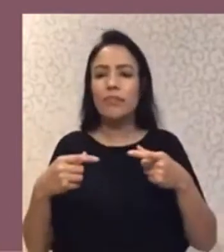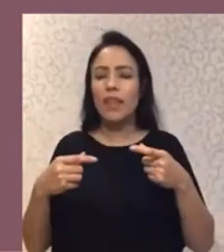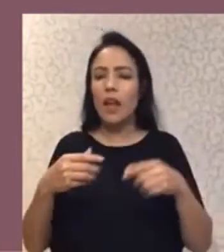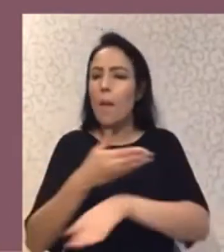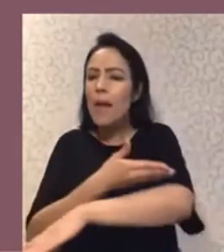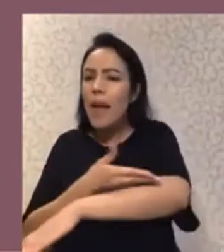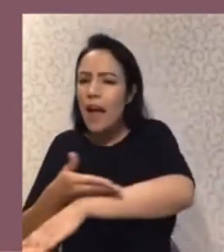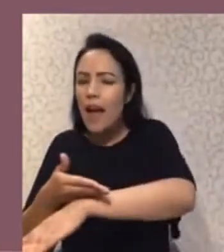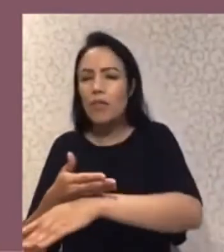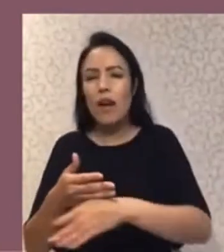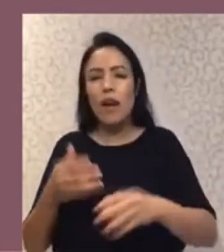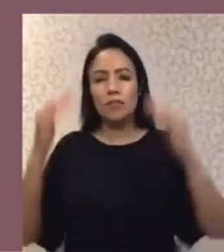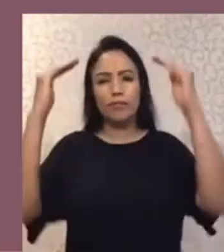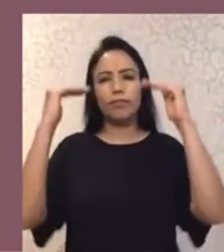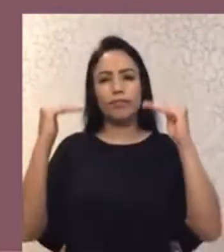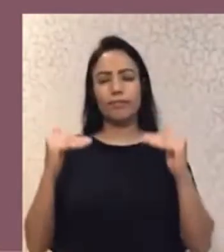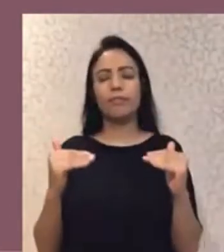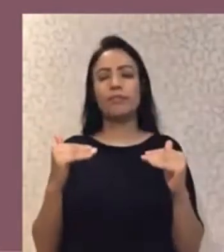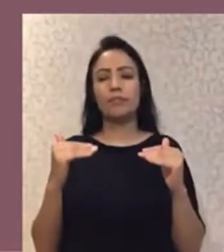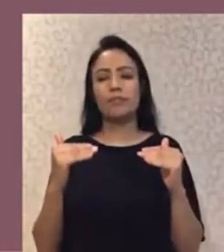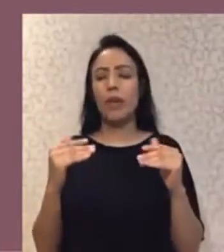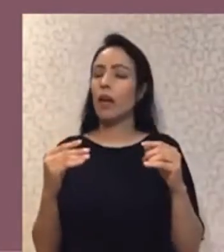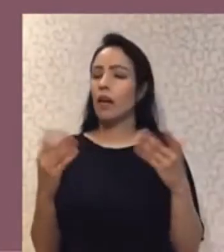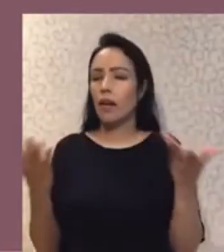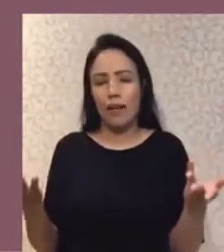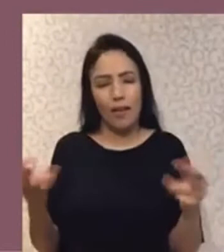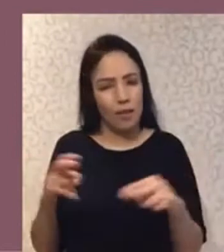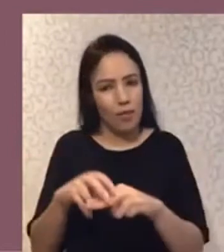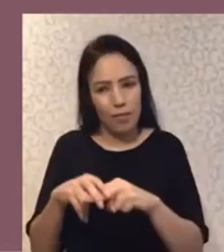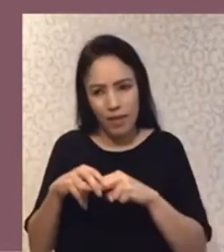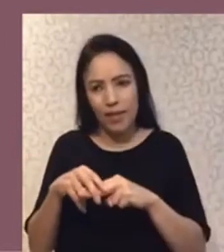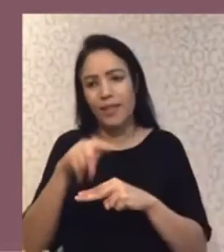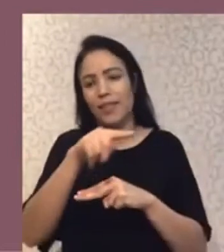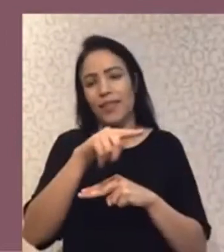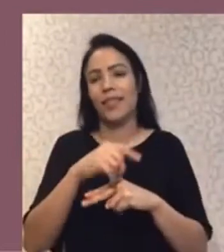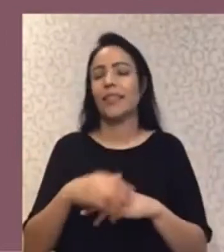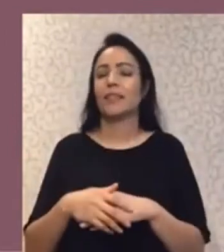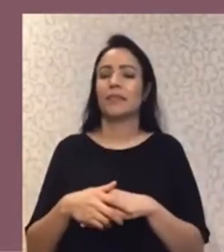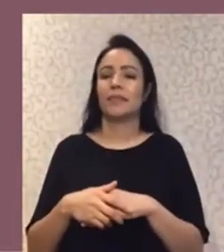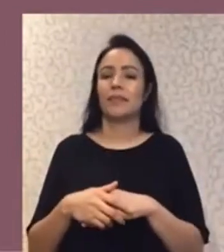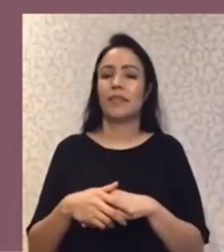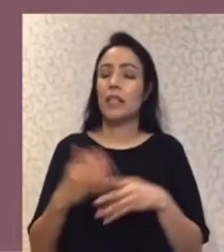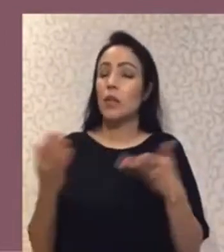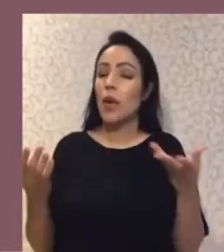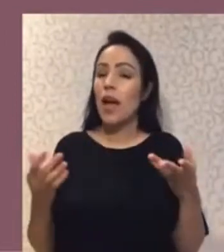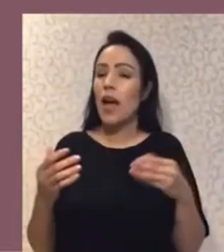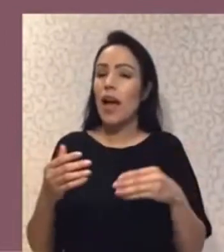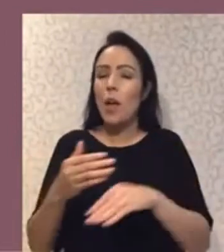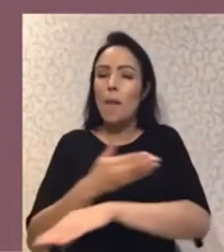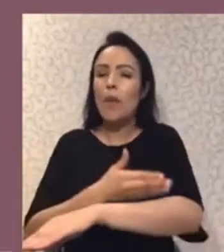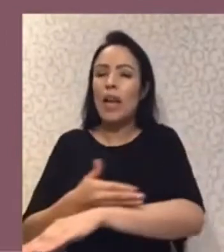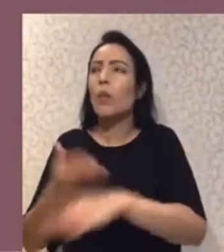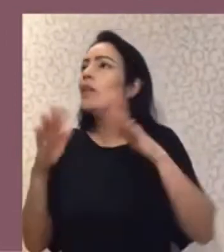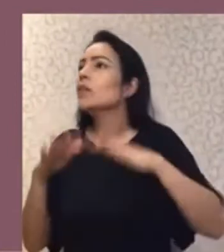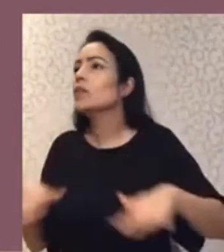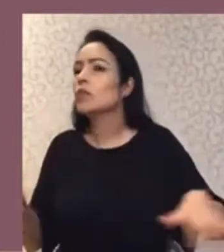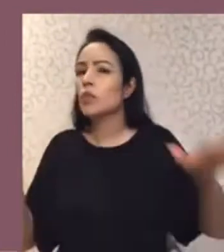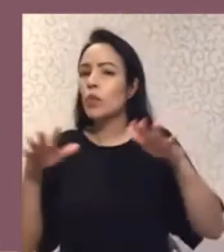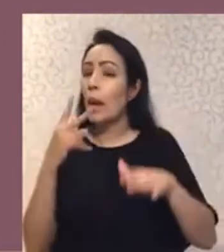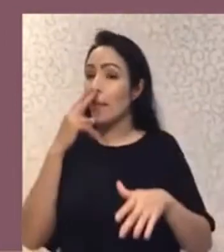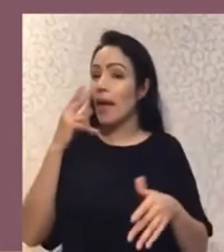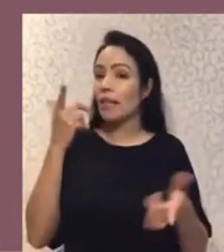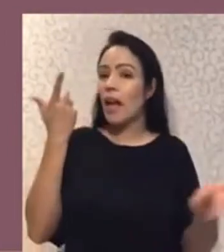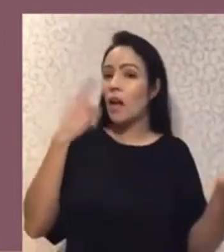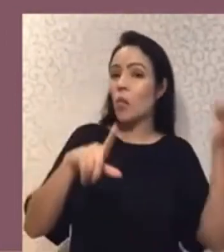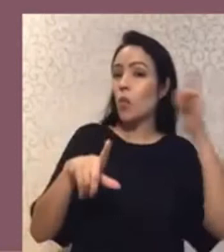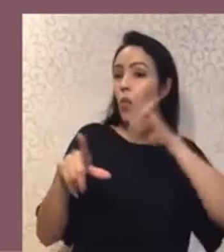poder estrutural, tem a ver da pertença racial. Então, a branquitude é um lugar que dá vantagem para o